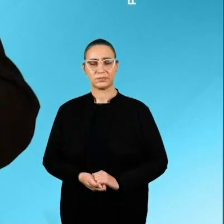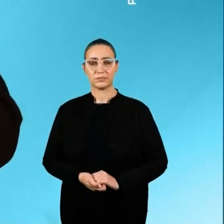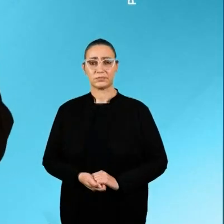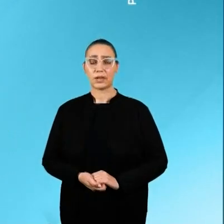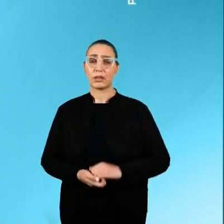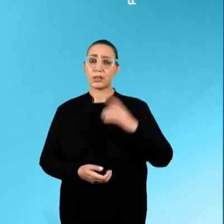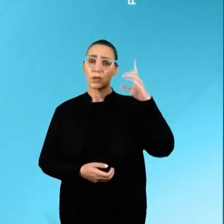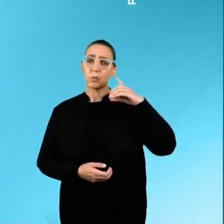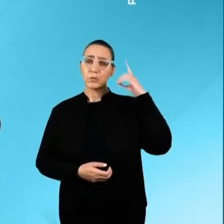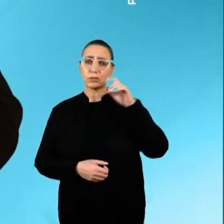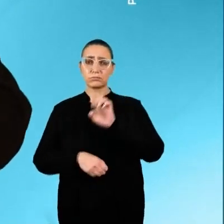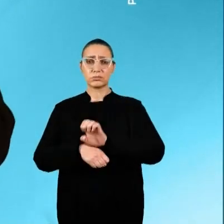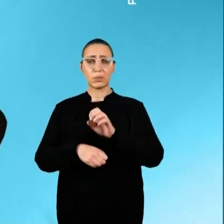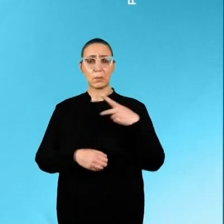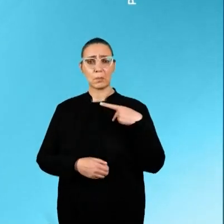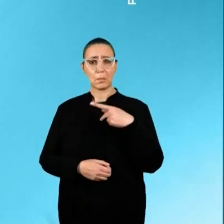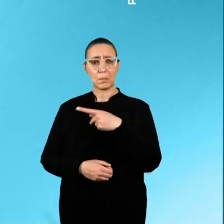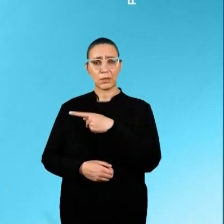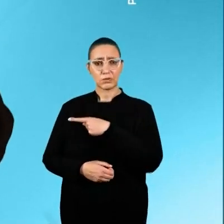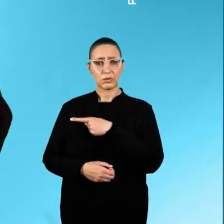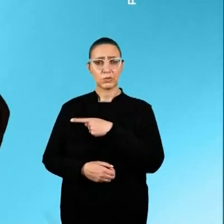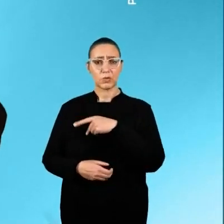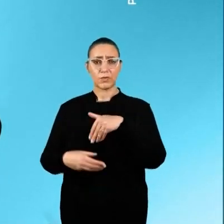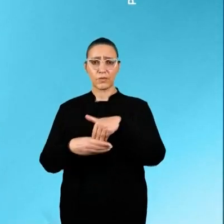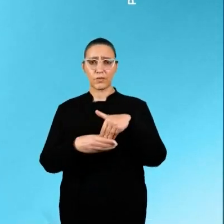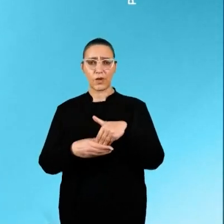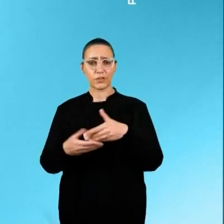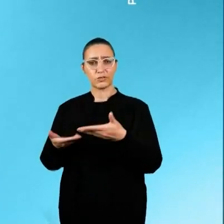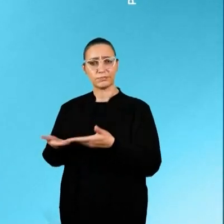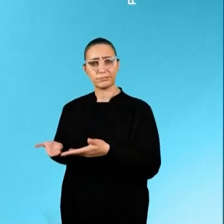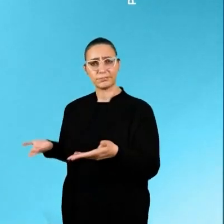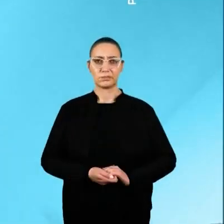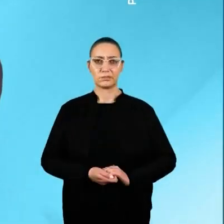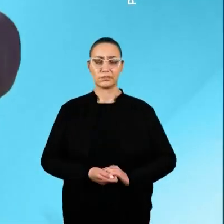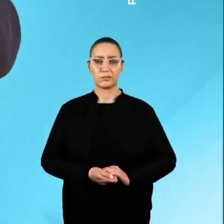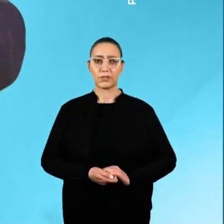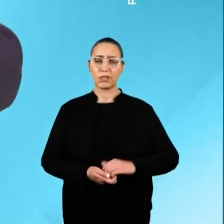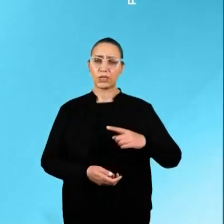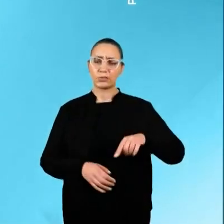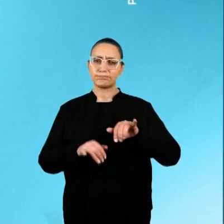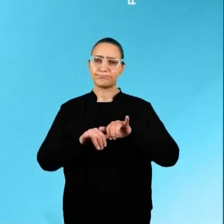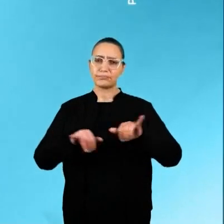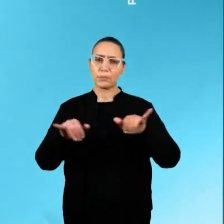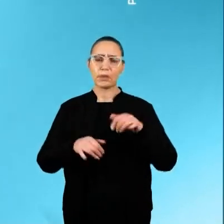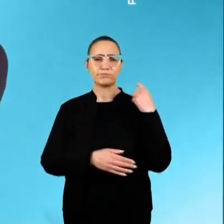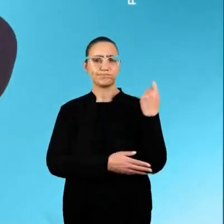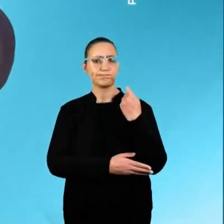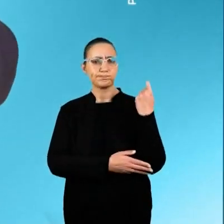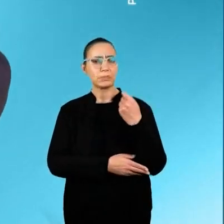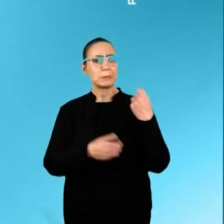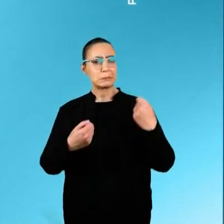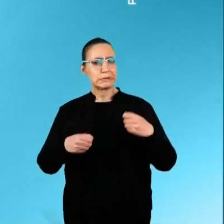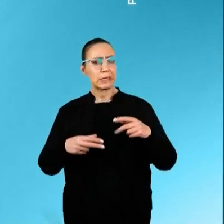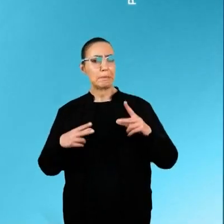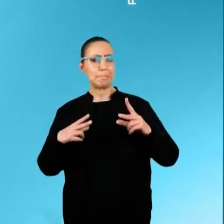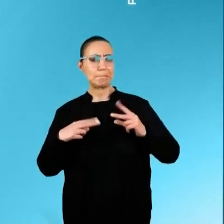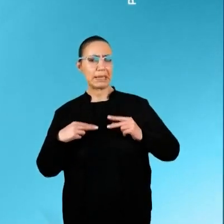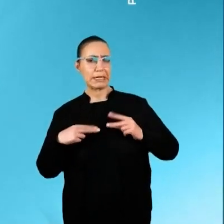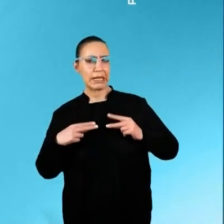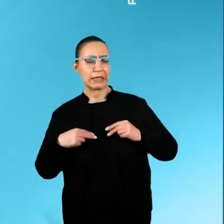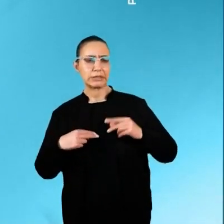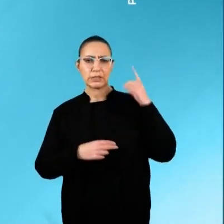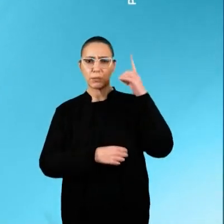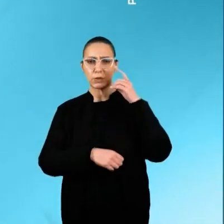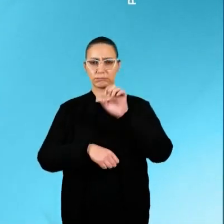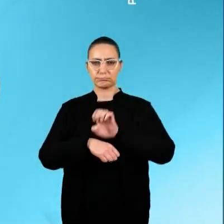44210. Para deputado estadual, pastor Jefferson Siqueira, 44023. Nossa campanha gaúcha precisa e merece eleger um